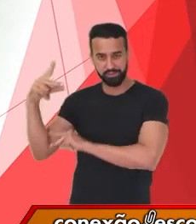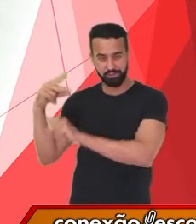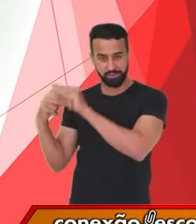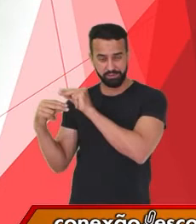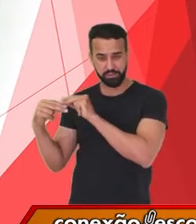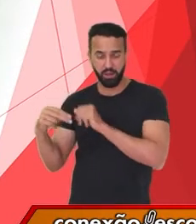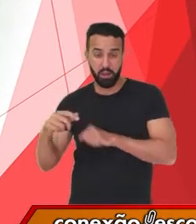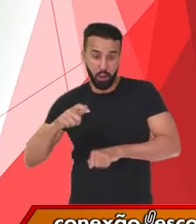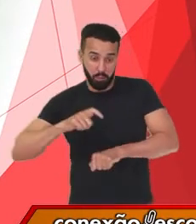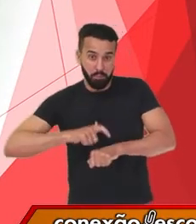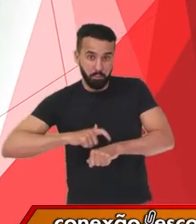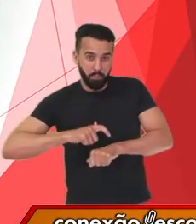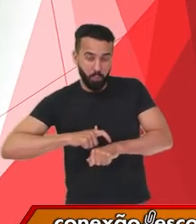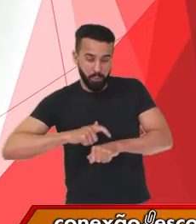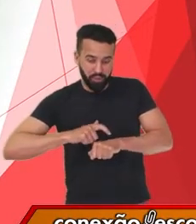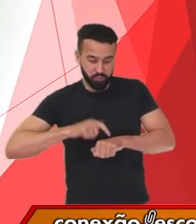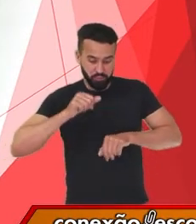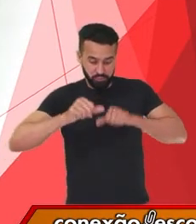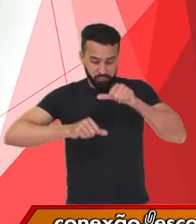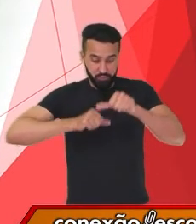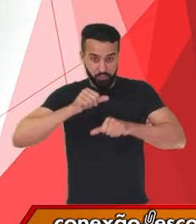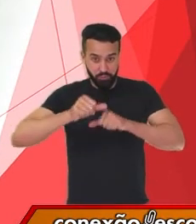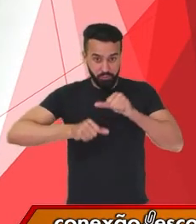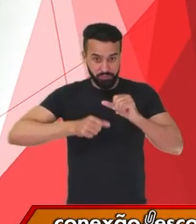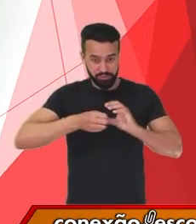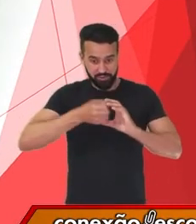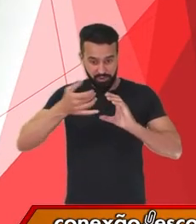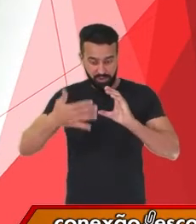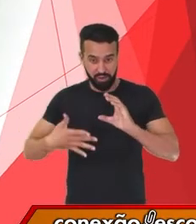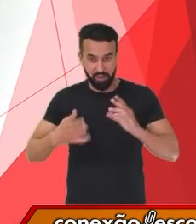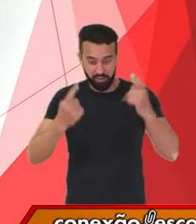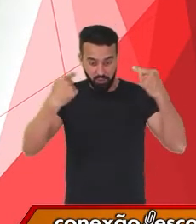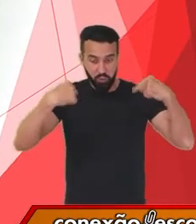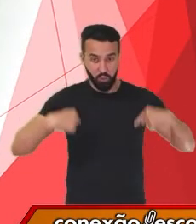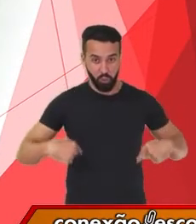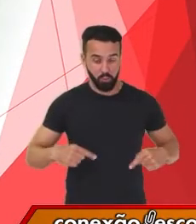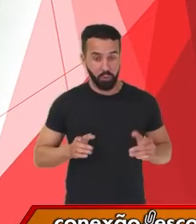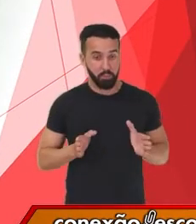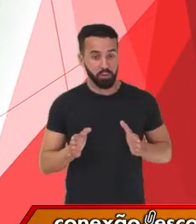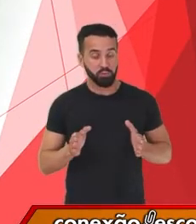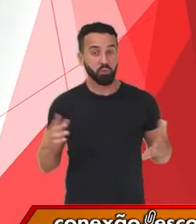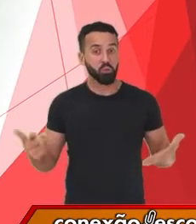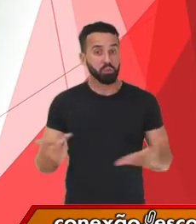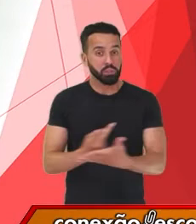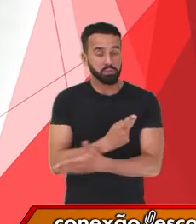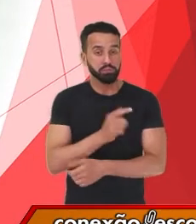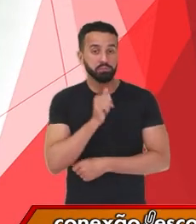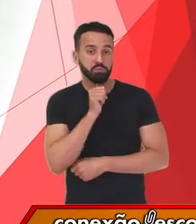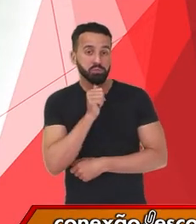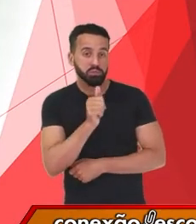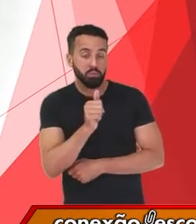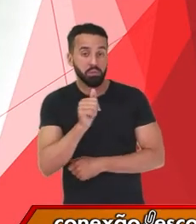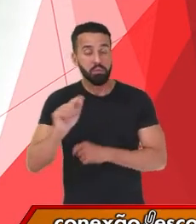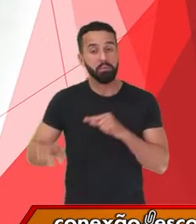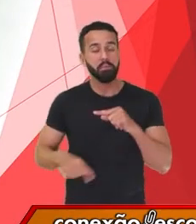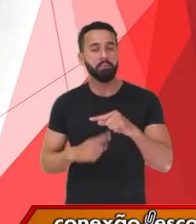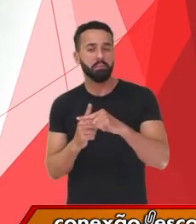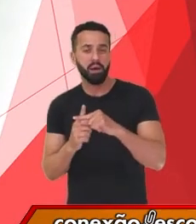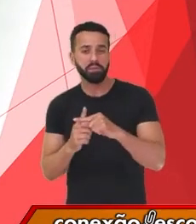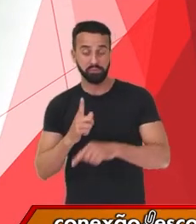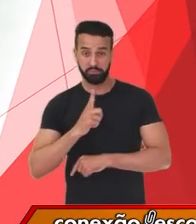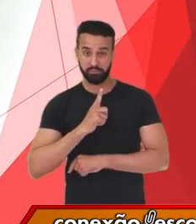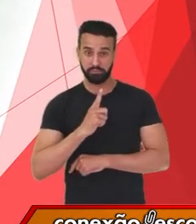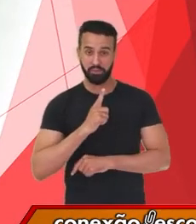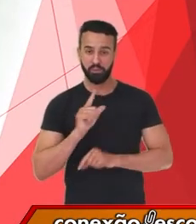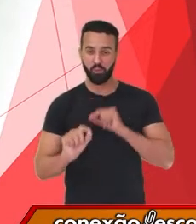muitas mudanças acontecendo no corpo. E dentro dessas mudanças, além do fenômeno da menstruação, existe também